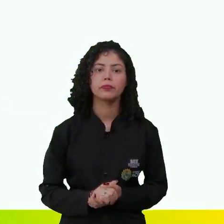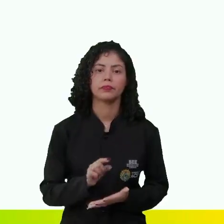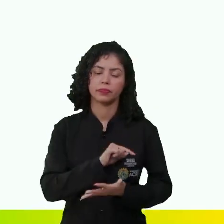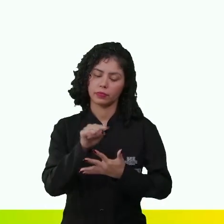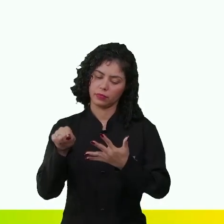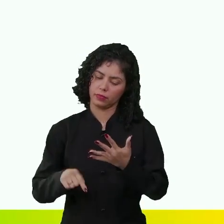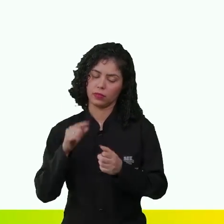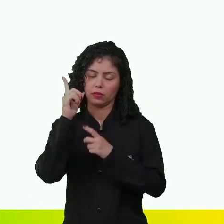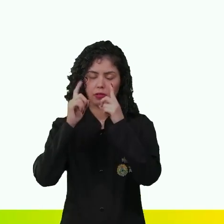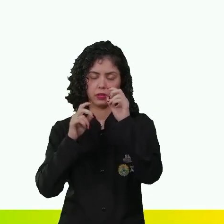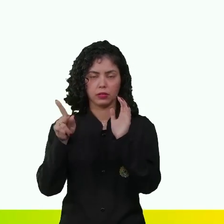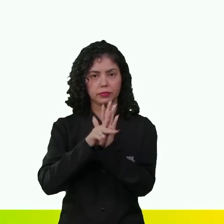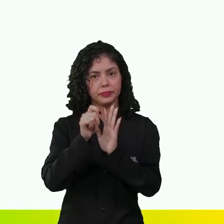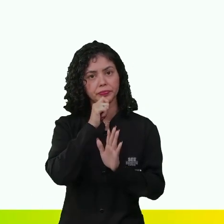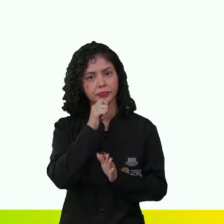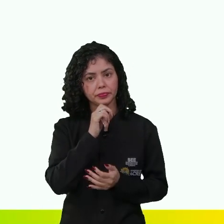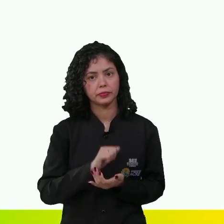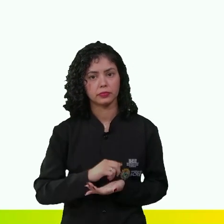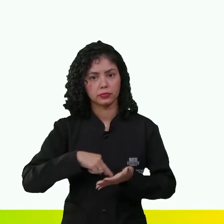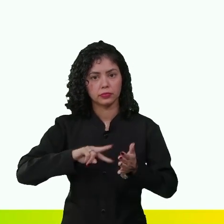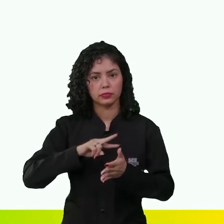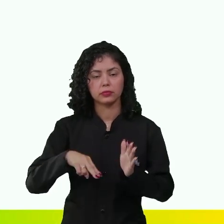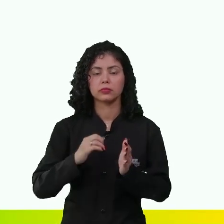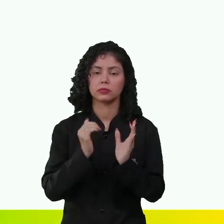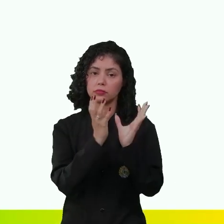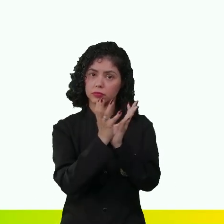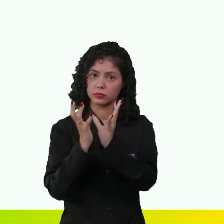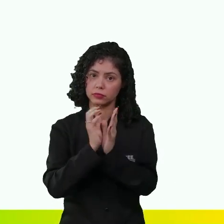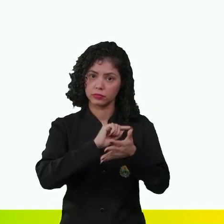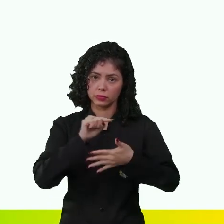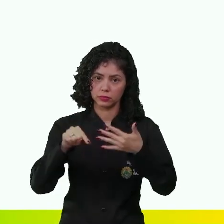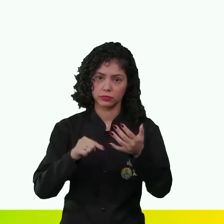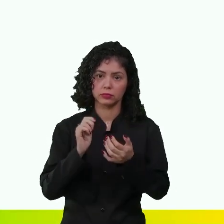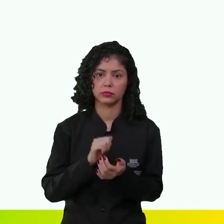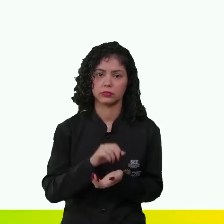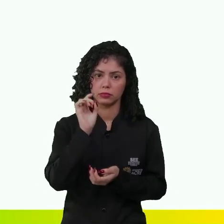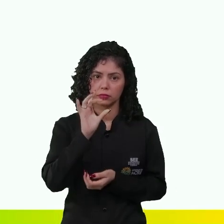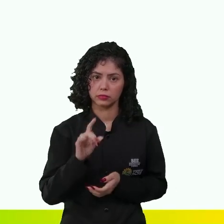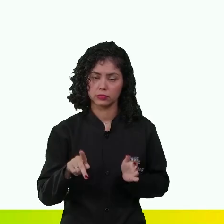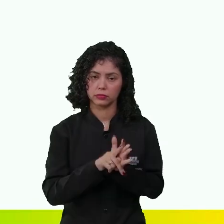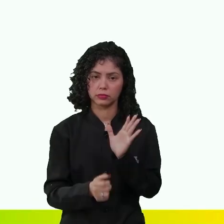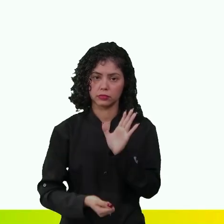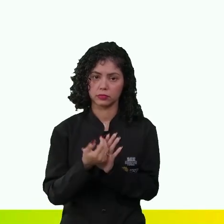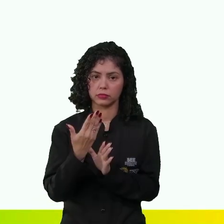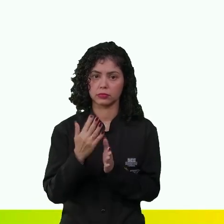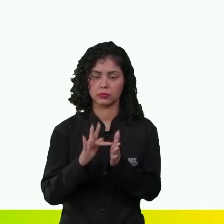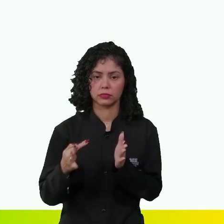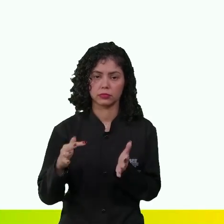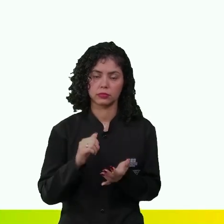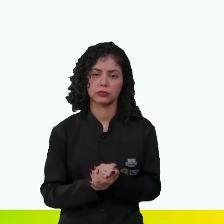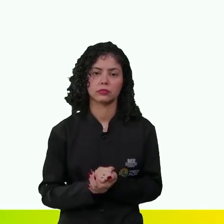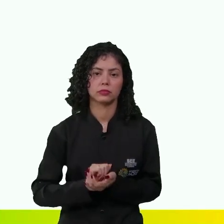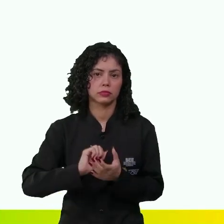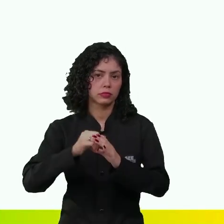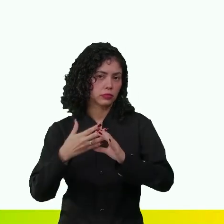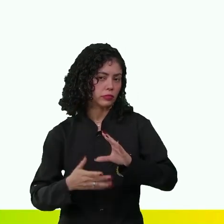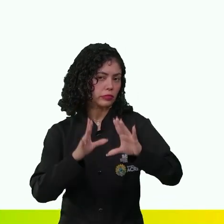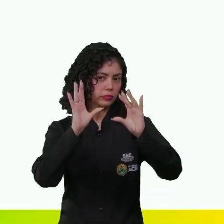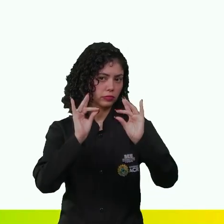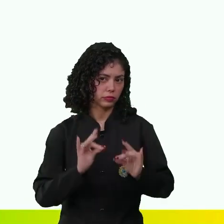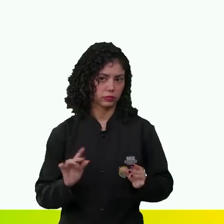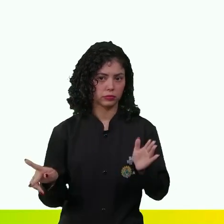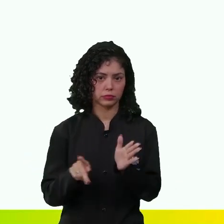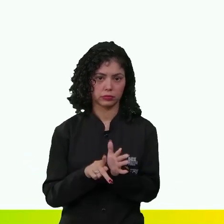diversidade e formas de expressão. As danças se classificam em diferentes tipos, cada um com suas origens, funções sociais e